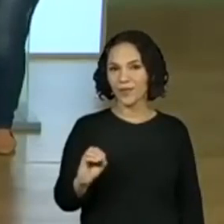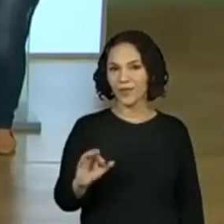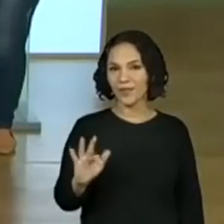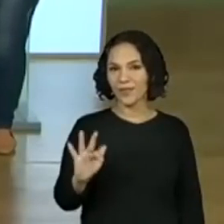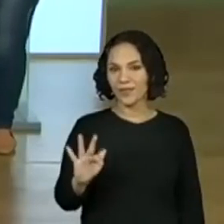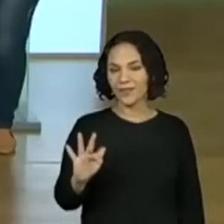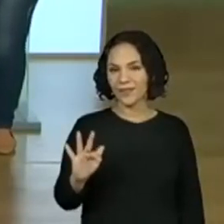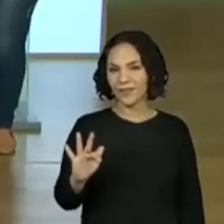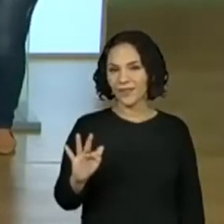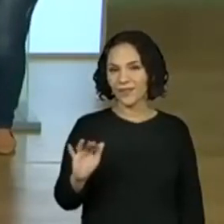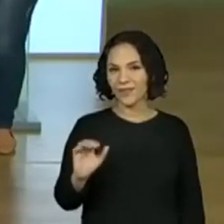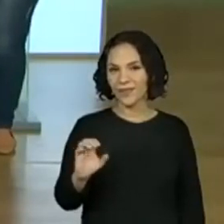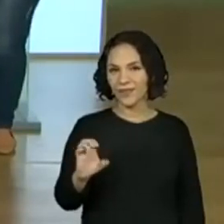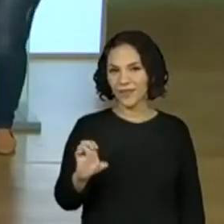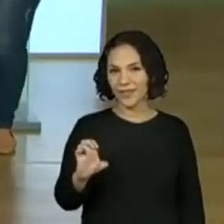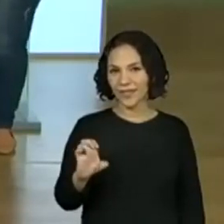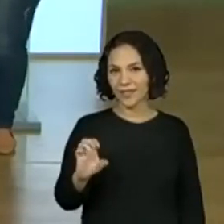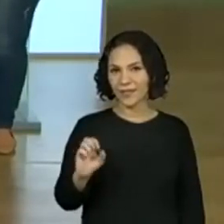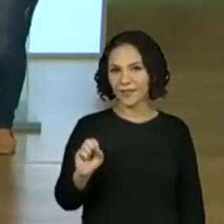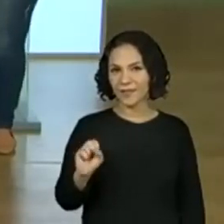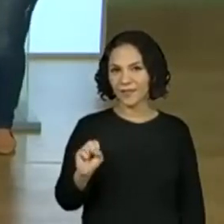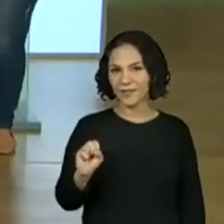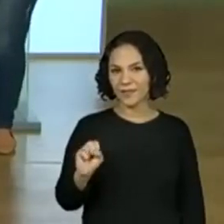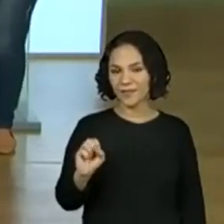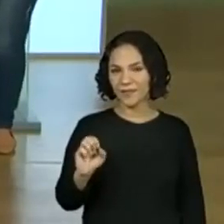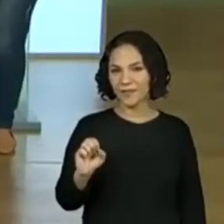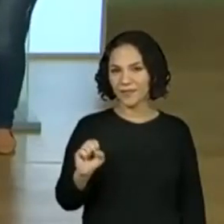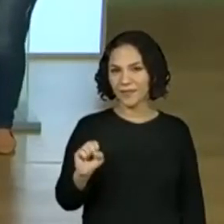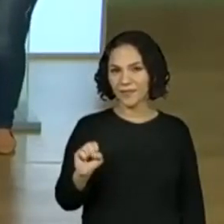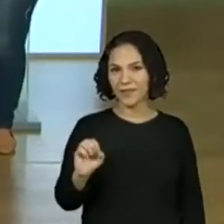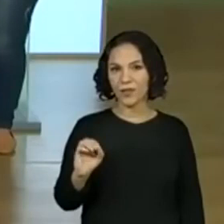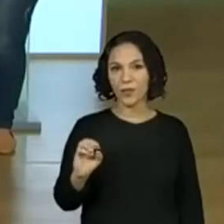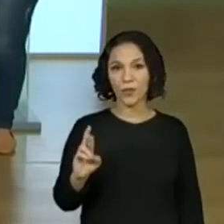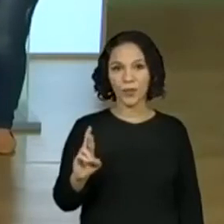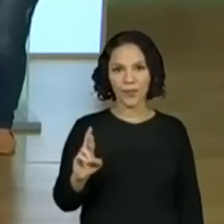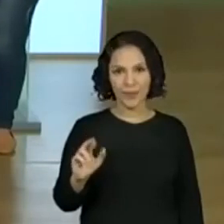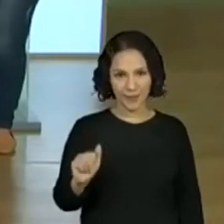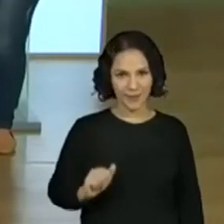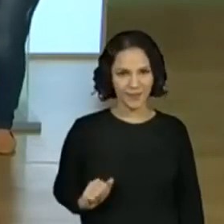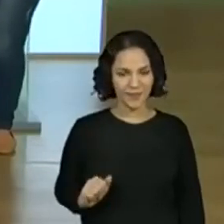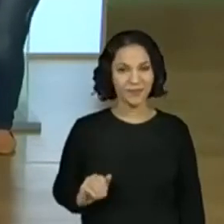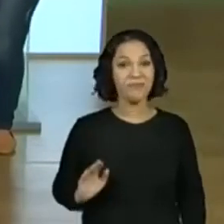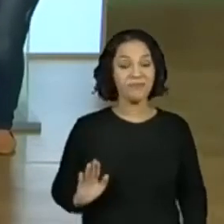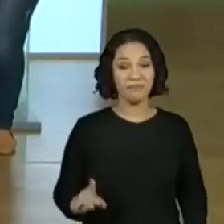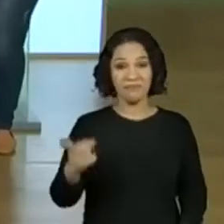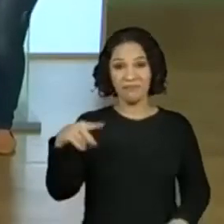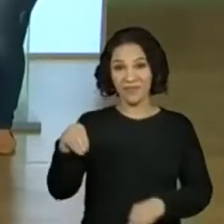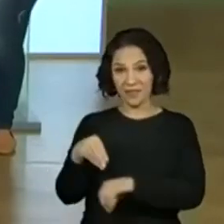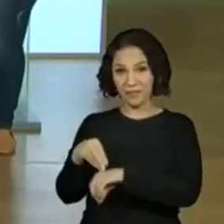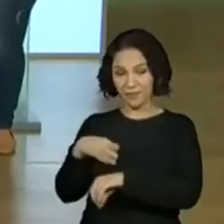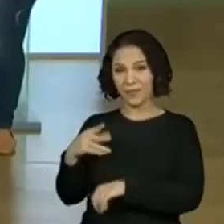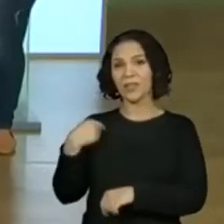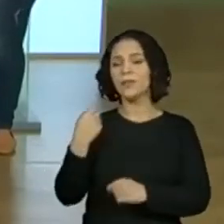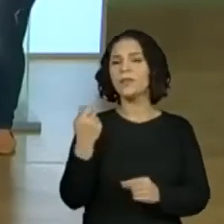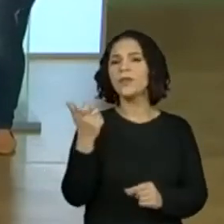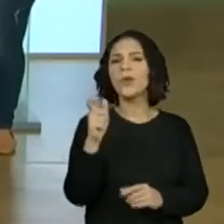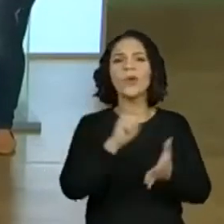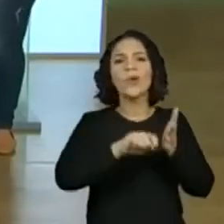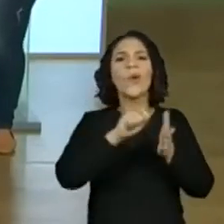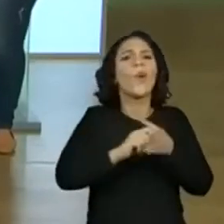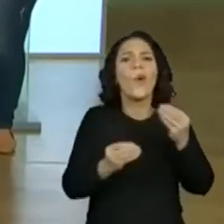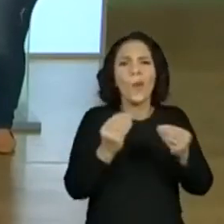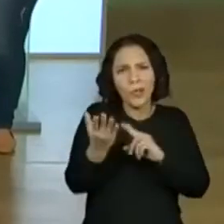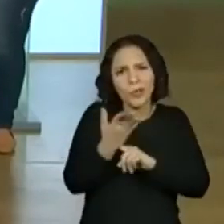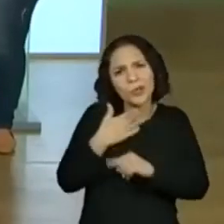ajude, vocês vão passando aqui as dicas e eu vou passando para a professora Kelly. Falaram, professora, que lê começa com E, ou L.